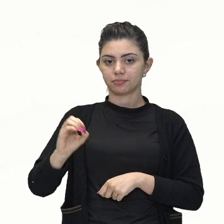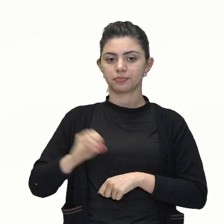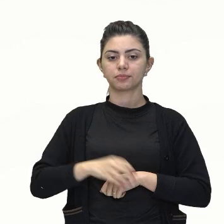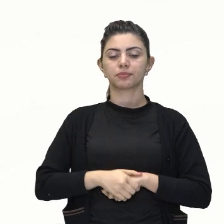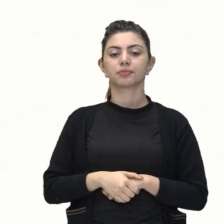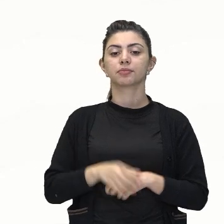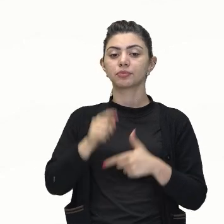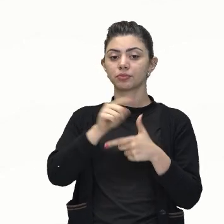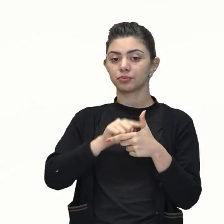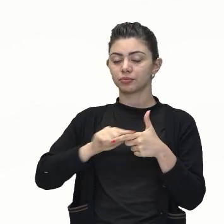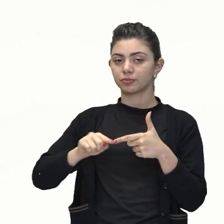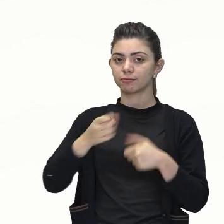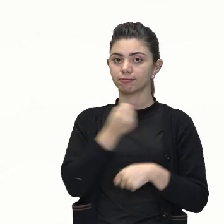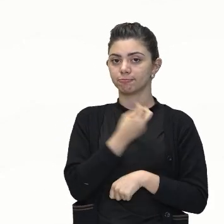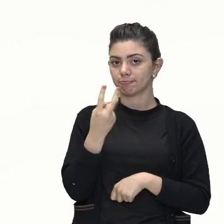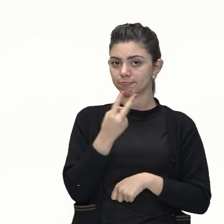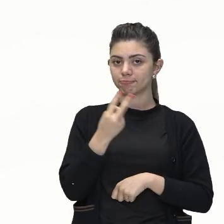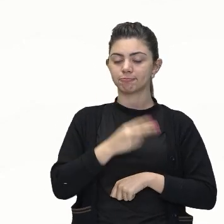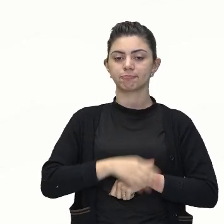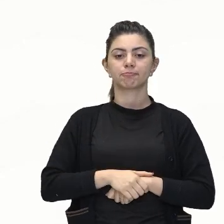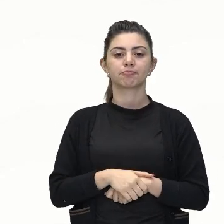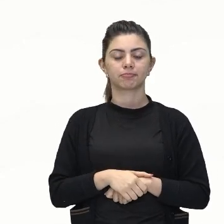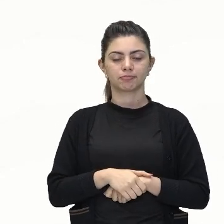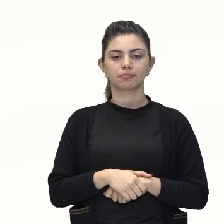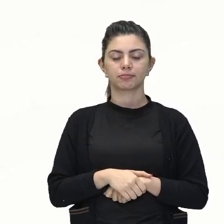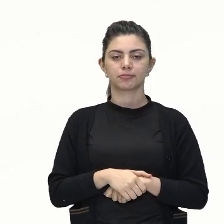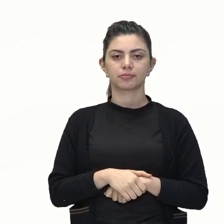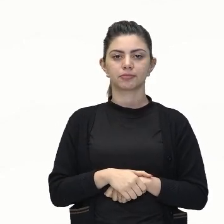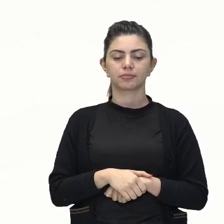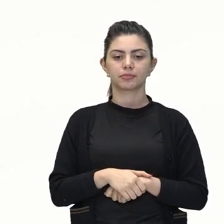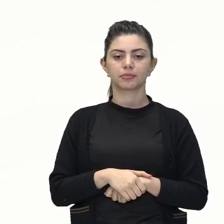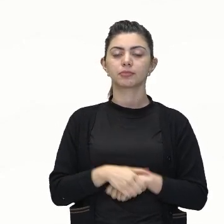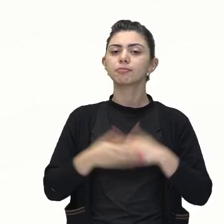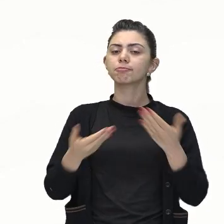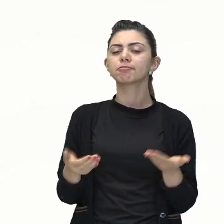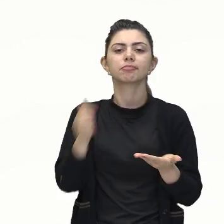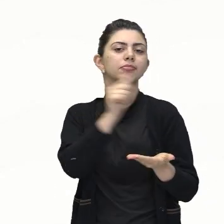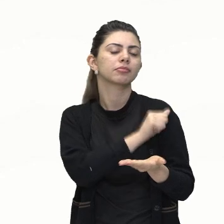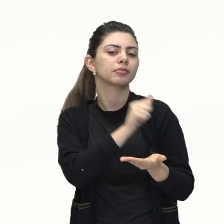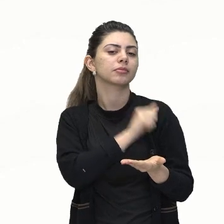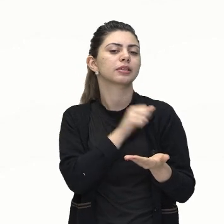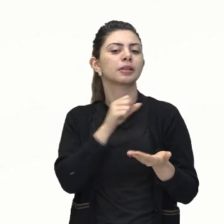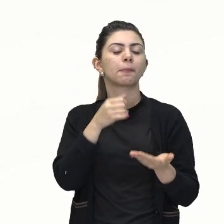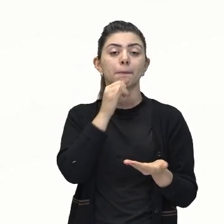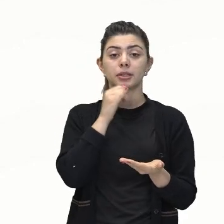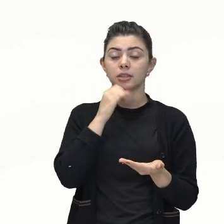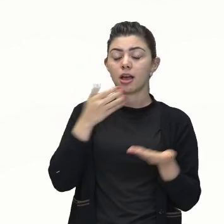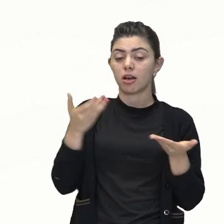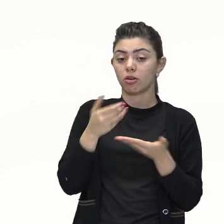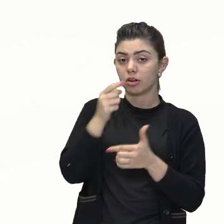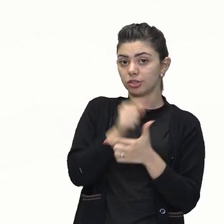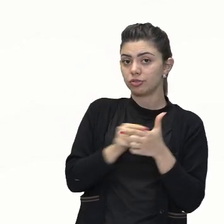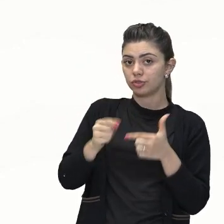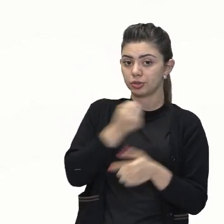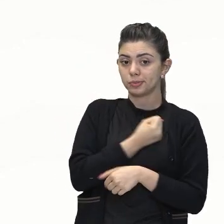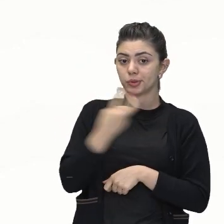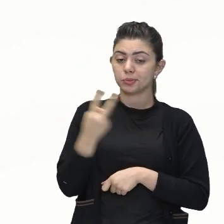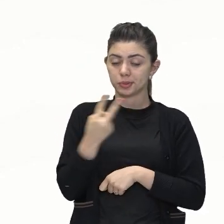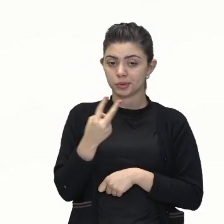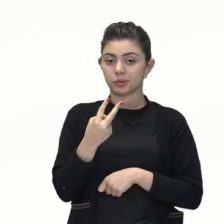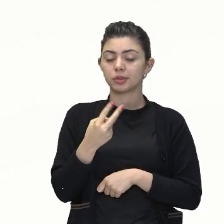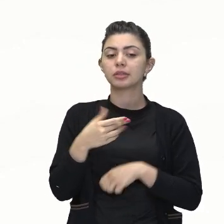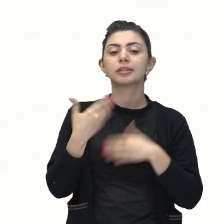75.600 dividido por 2. Turma, se eu vou dividir por 2, é